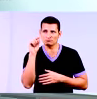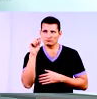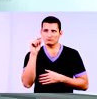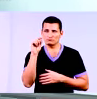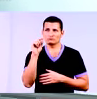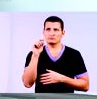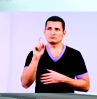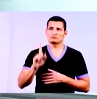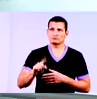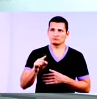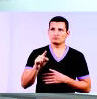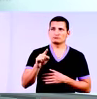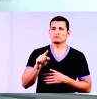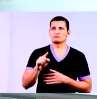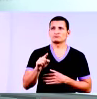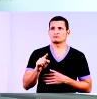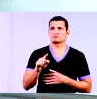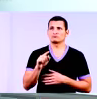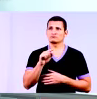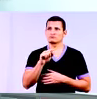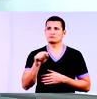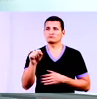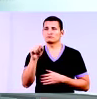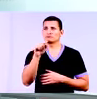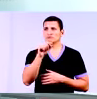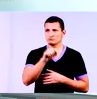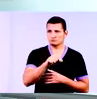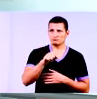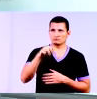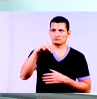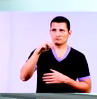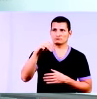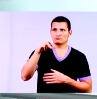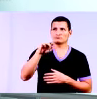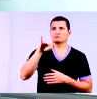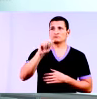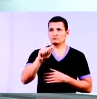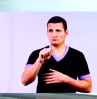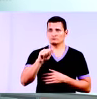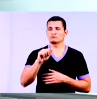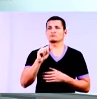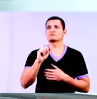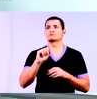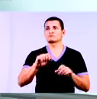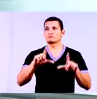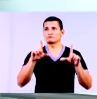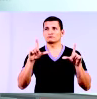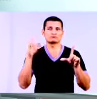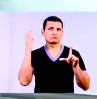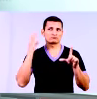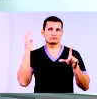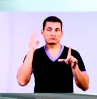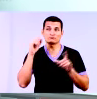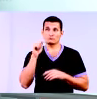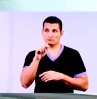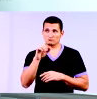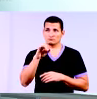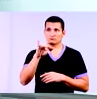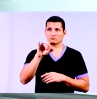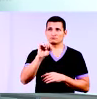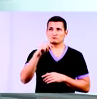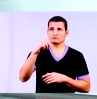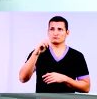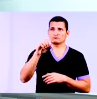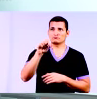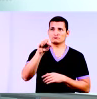vou lá e clico 2 vezes lá em cima, ele vai lá e carrega isso para a memória também e reproduz. Esse dispositivo que eu usei agora para